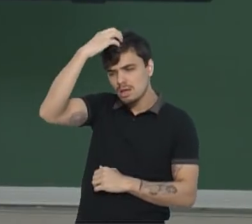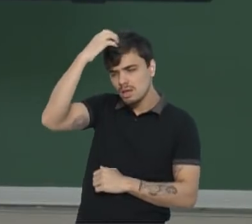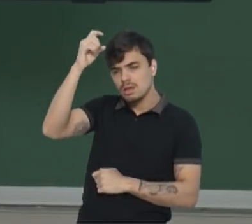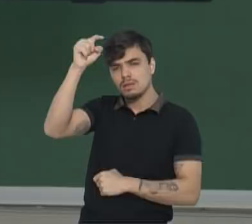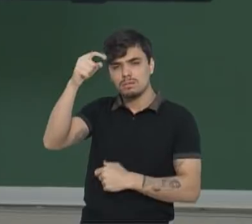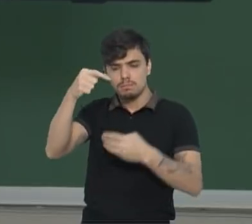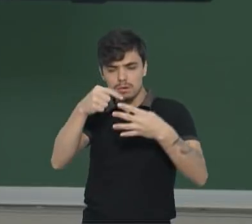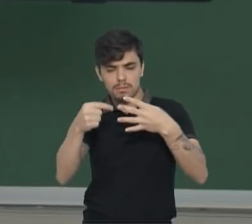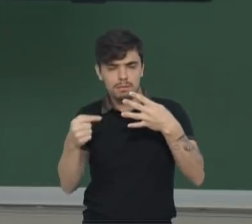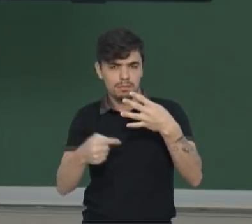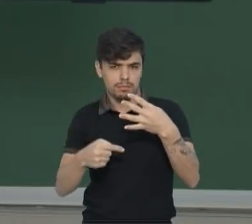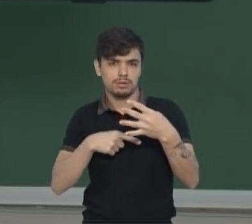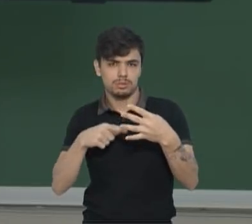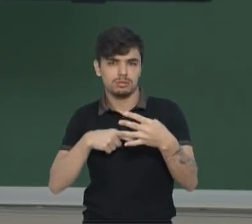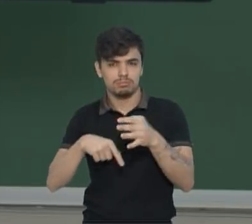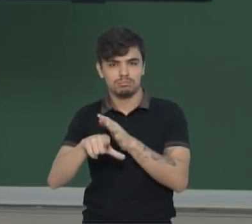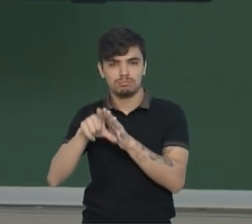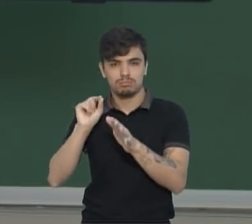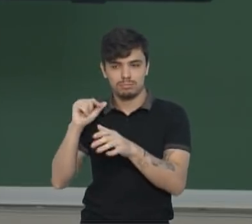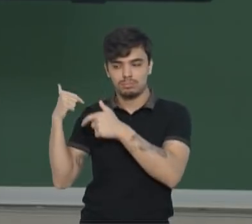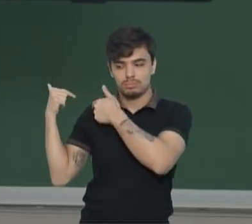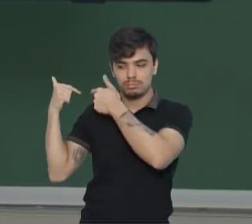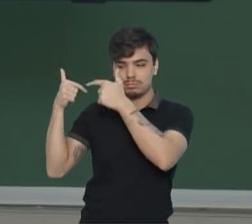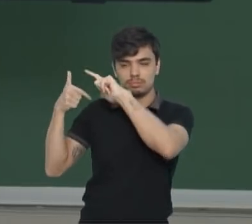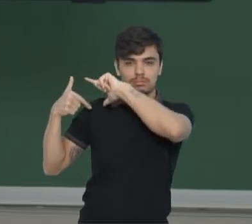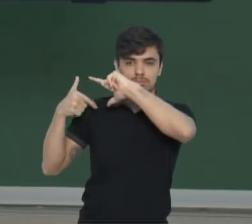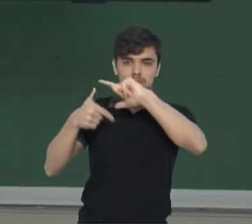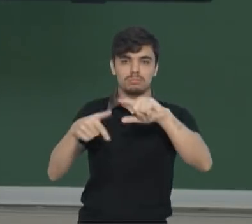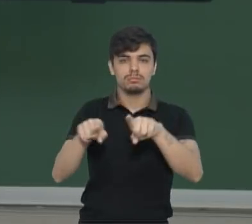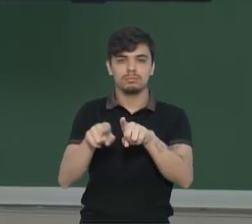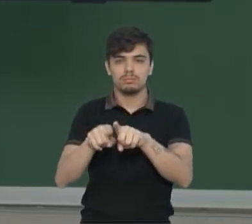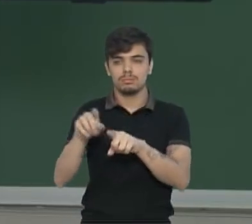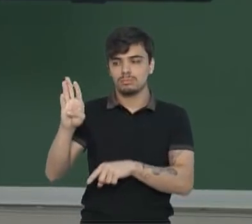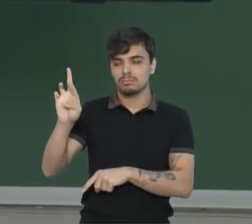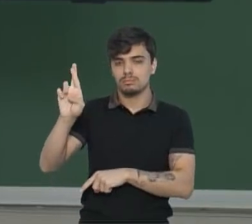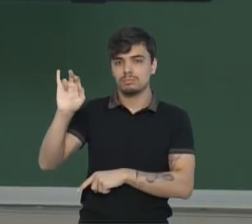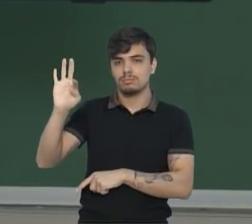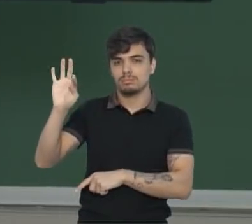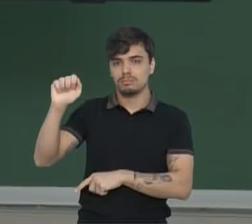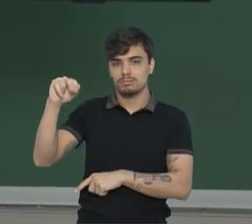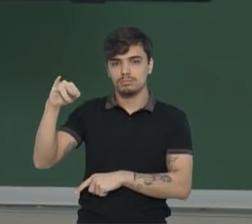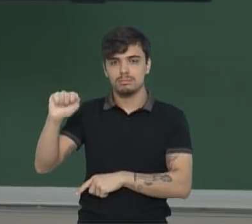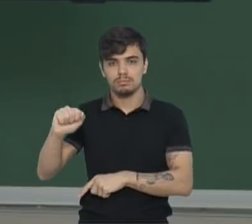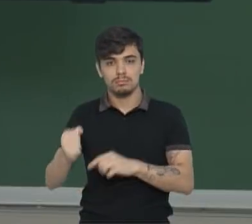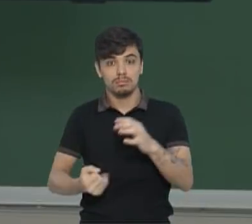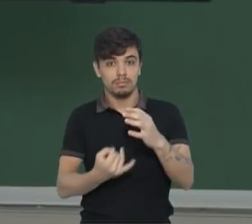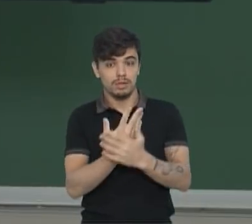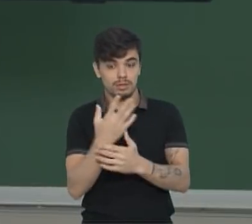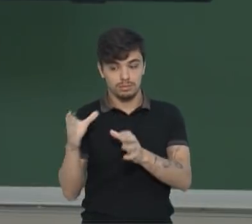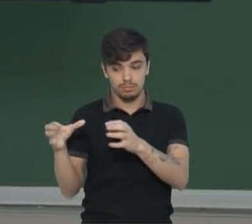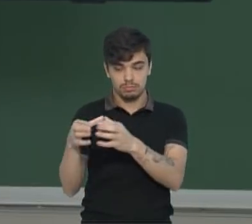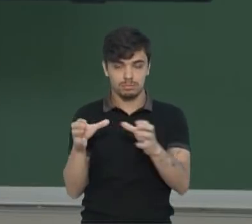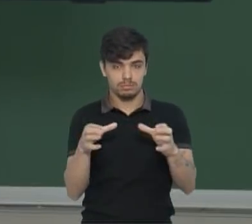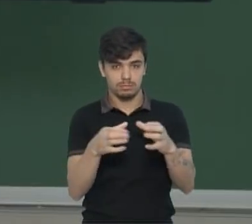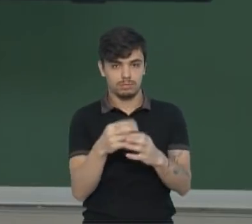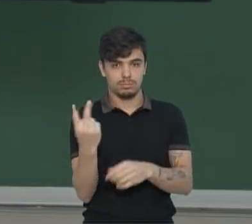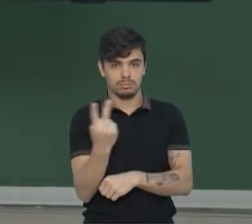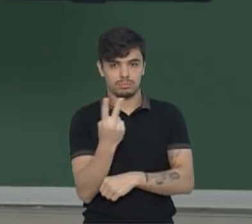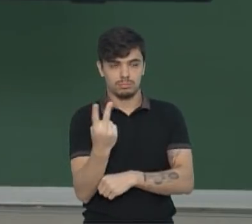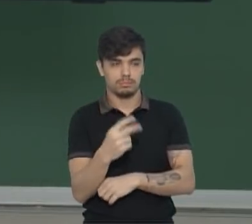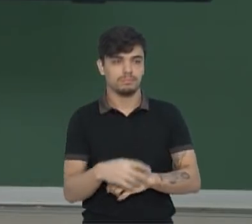Então todas aquelas lendas e tradições, né, da Britânia se formam aí na junção desses dois grupos, os anglos